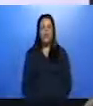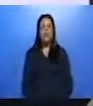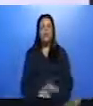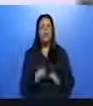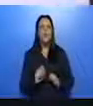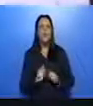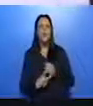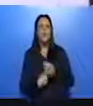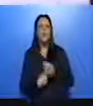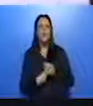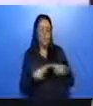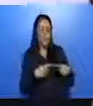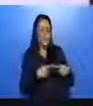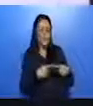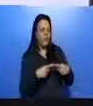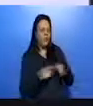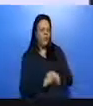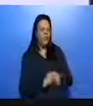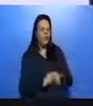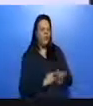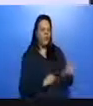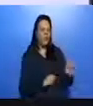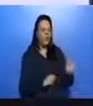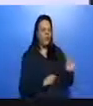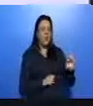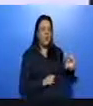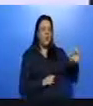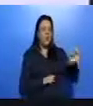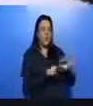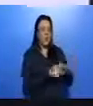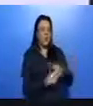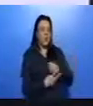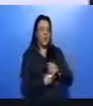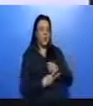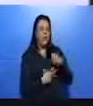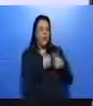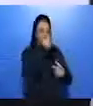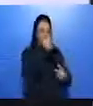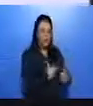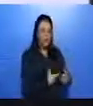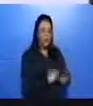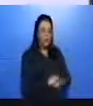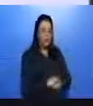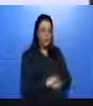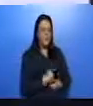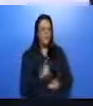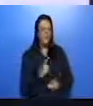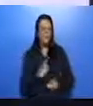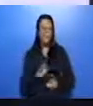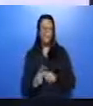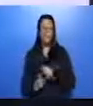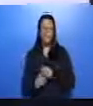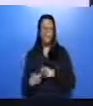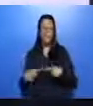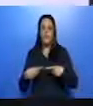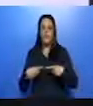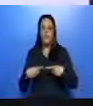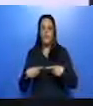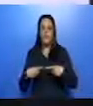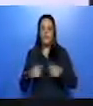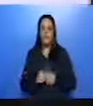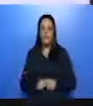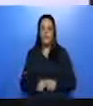ligação? É o que é o verbo ser. Então, quando aparecer um verbo de ligação antes da